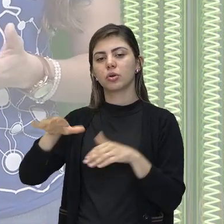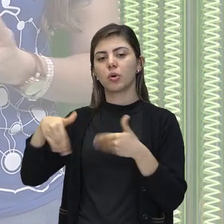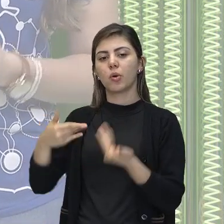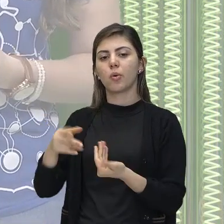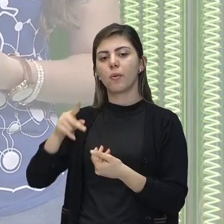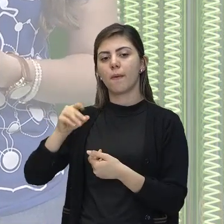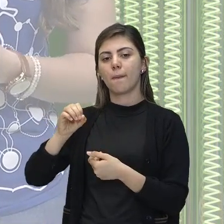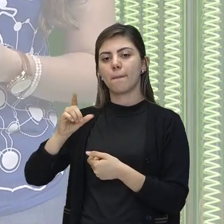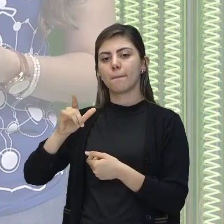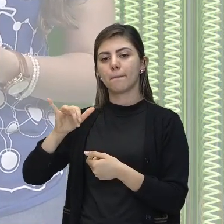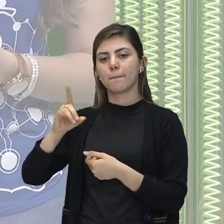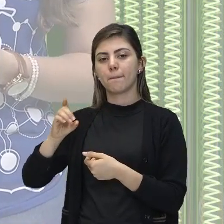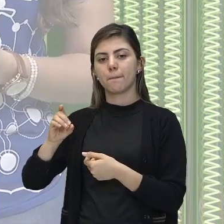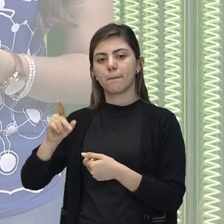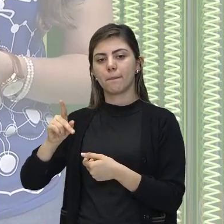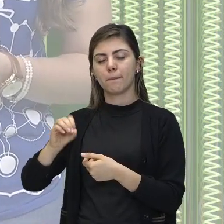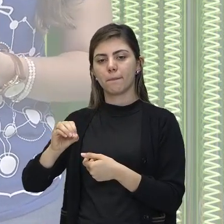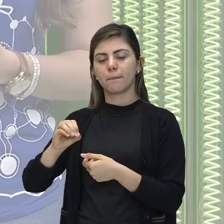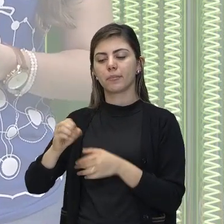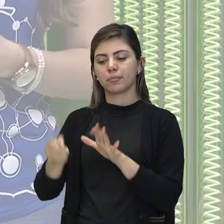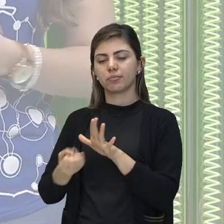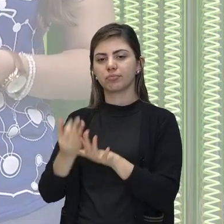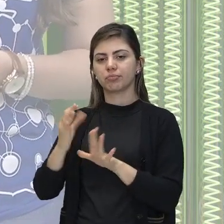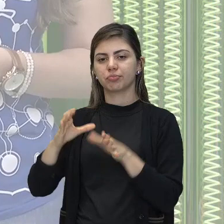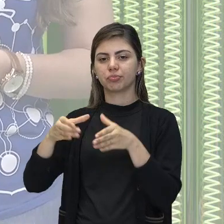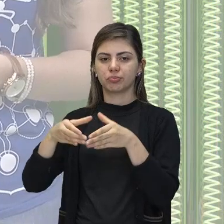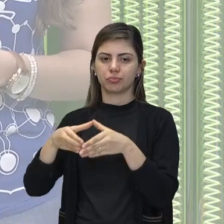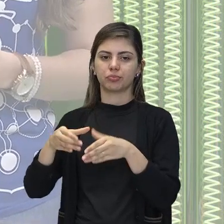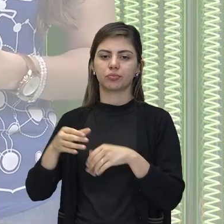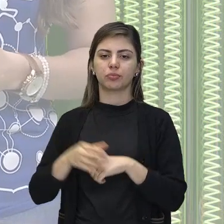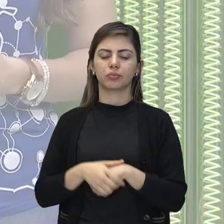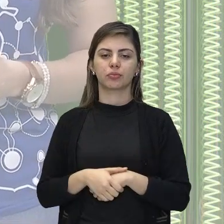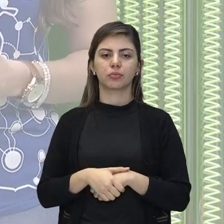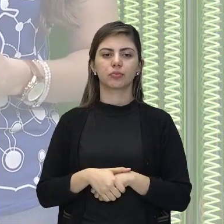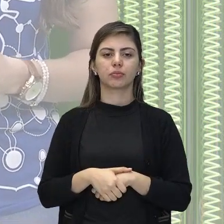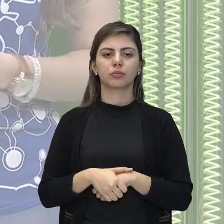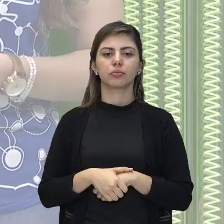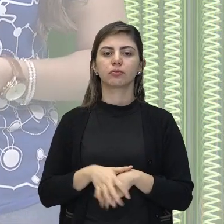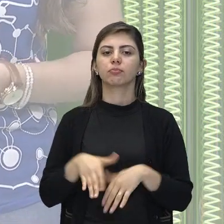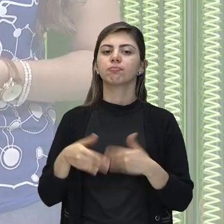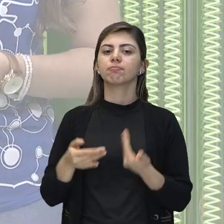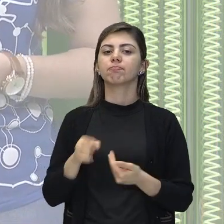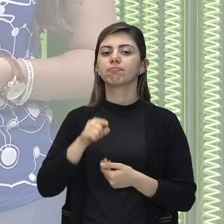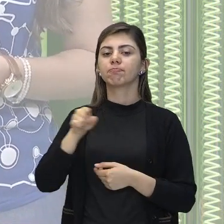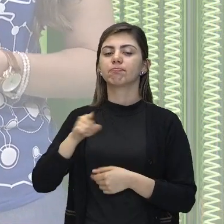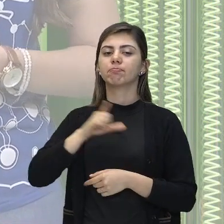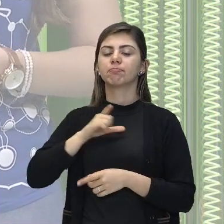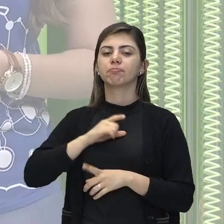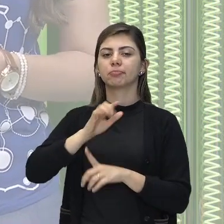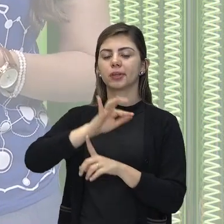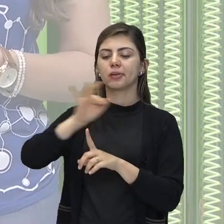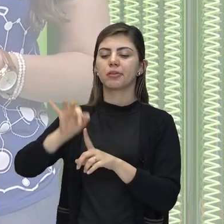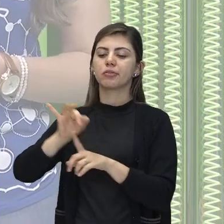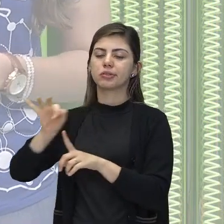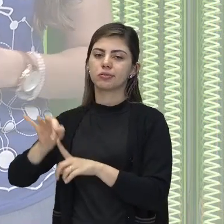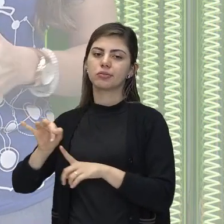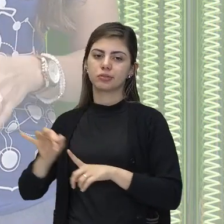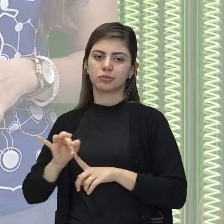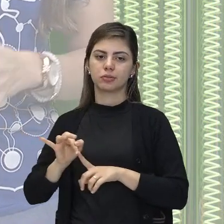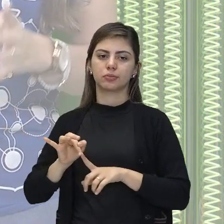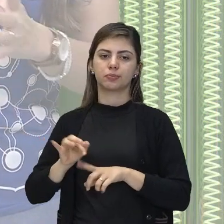pólipos formando a caravela portuguesa. Eles possuem várias formas e